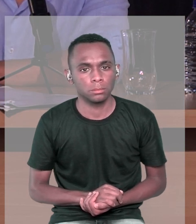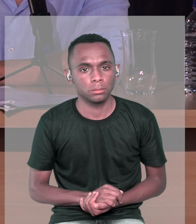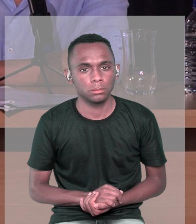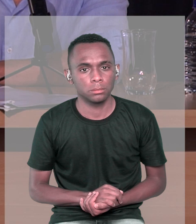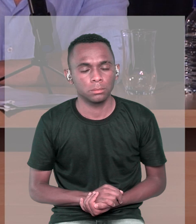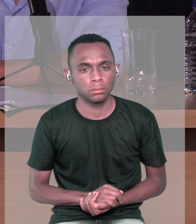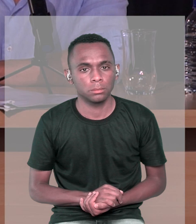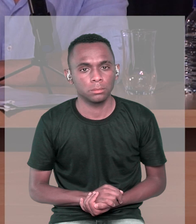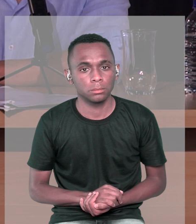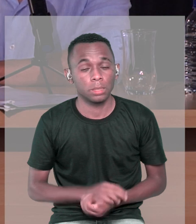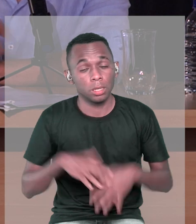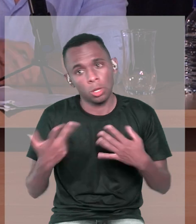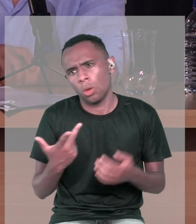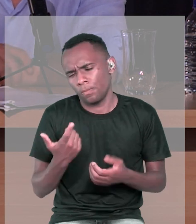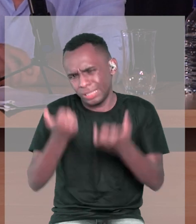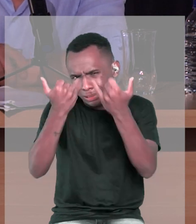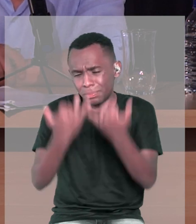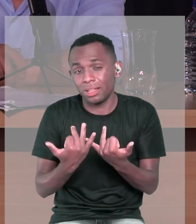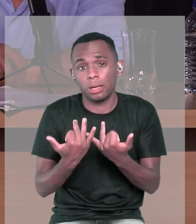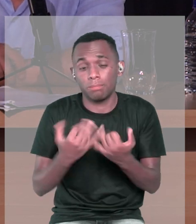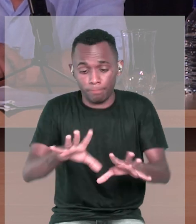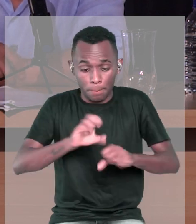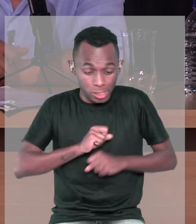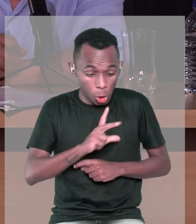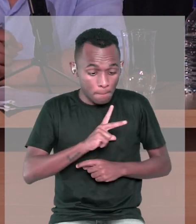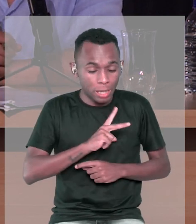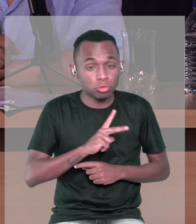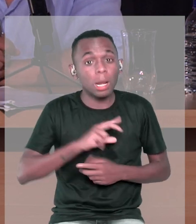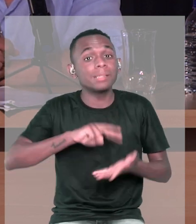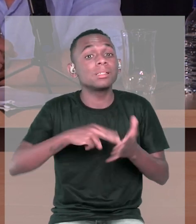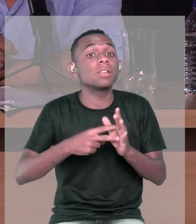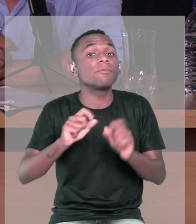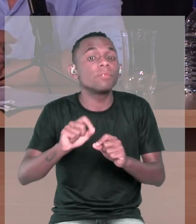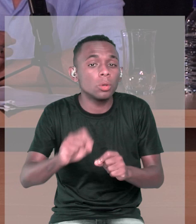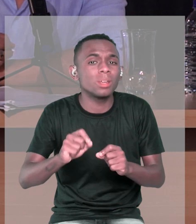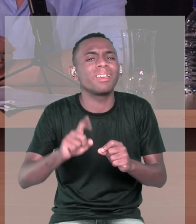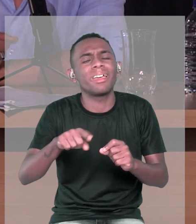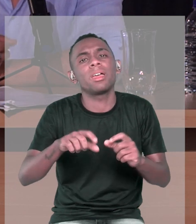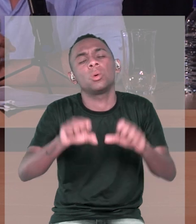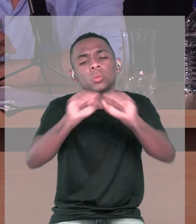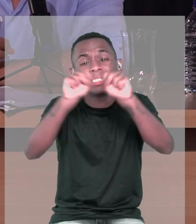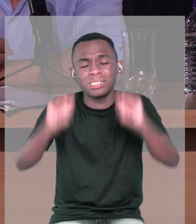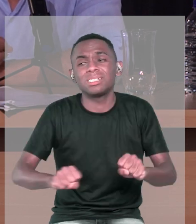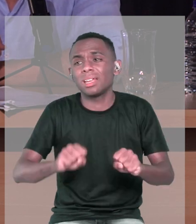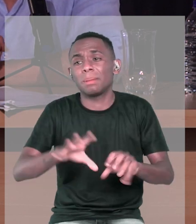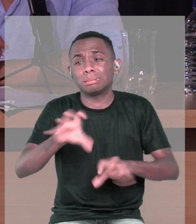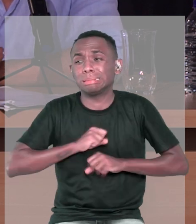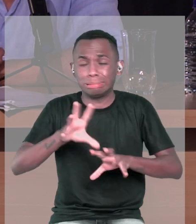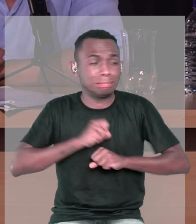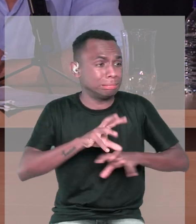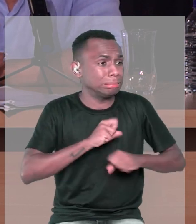propos du travail. Quando eu falo de apropriação privada, eu estou falando que ela é fruto de um sistema de apropriação que não tem